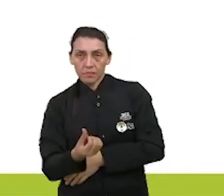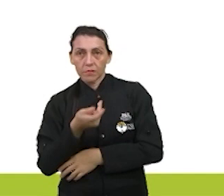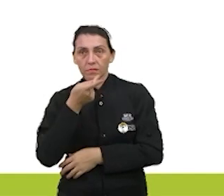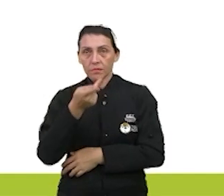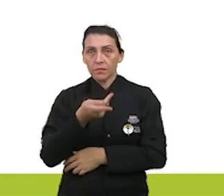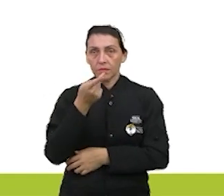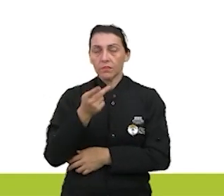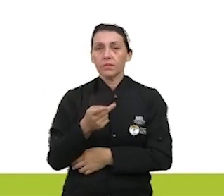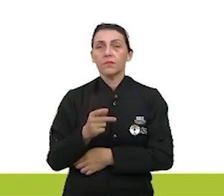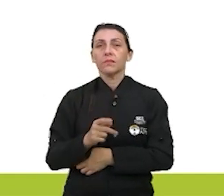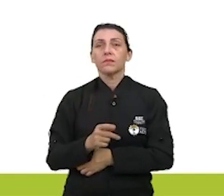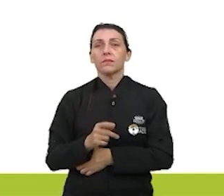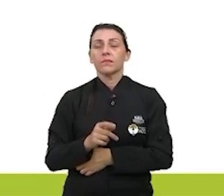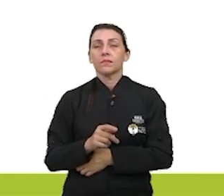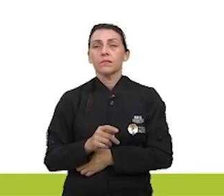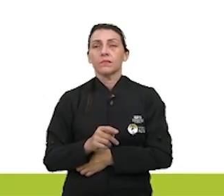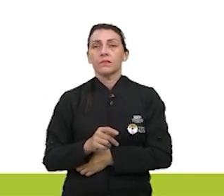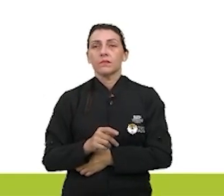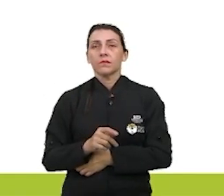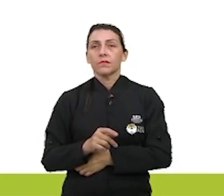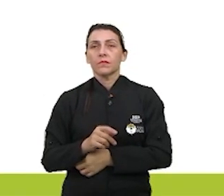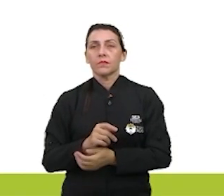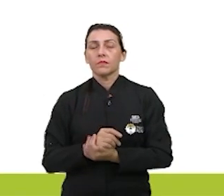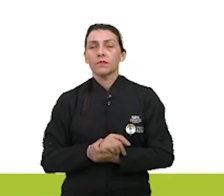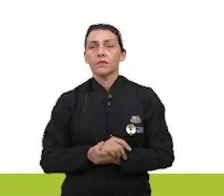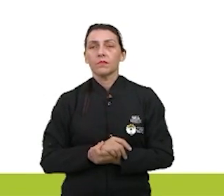fala o seguinte...